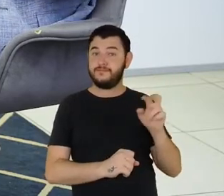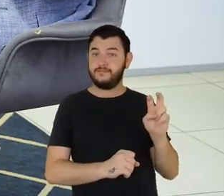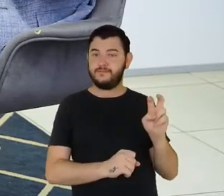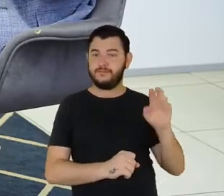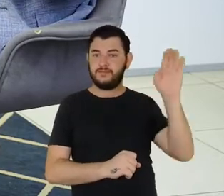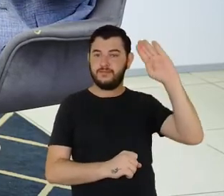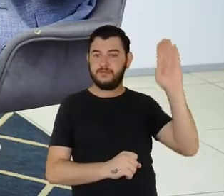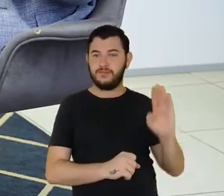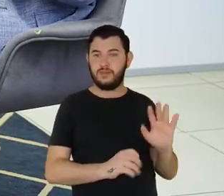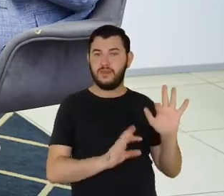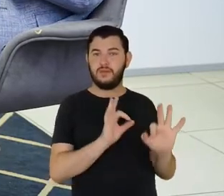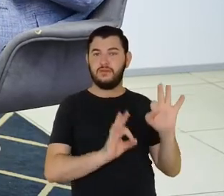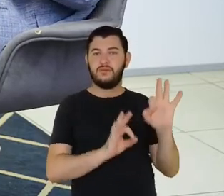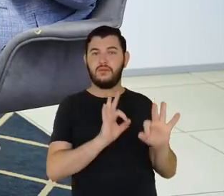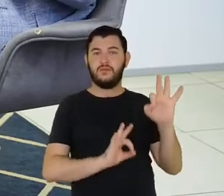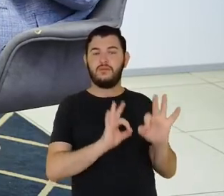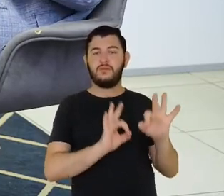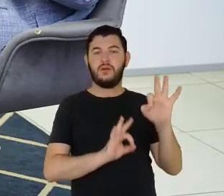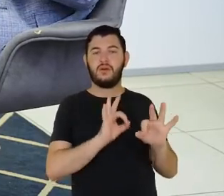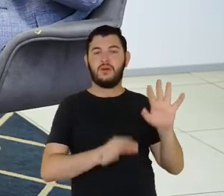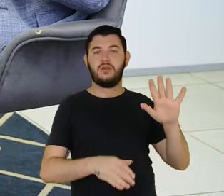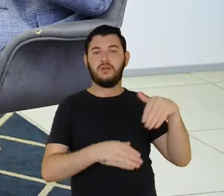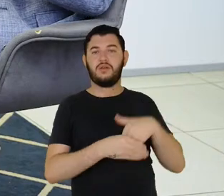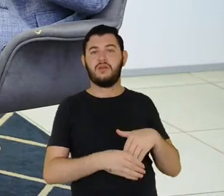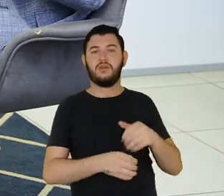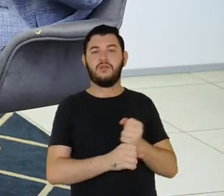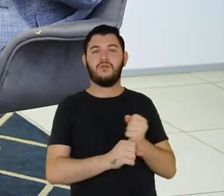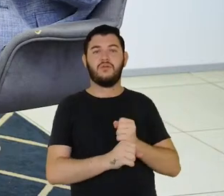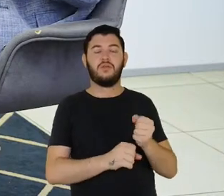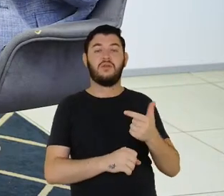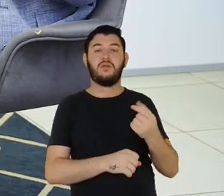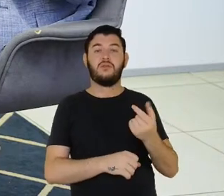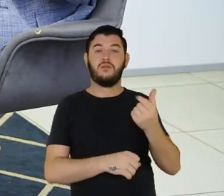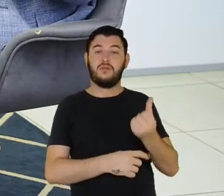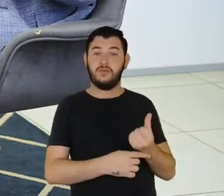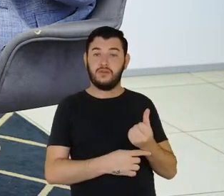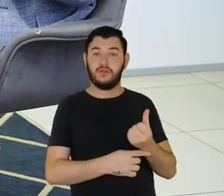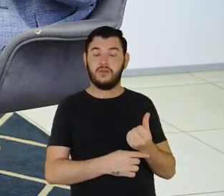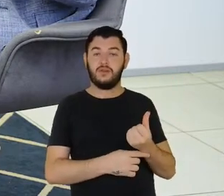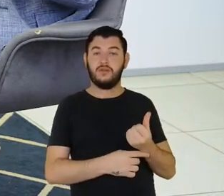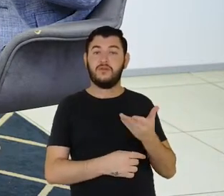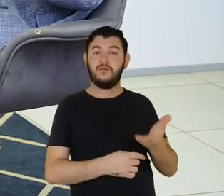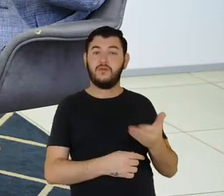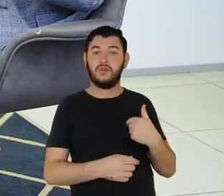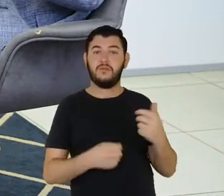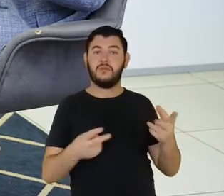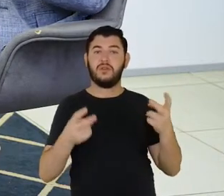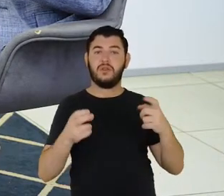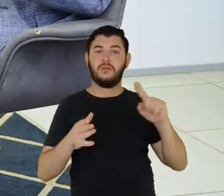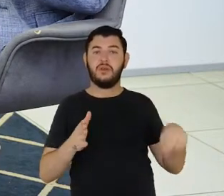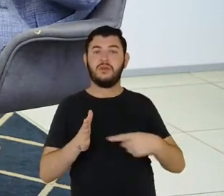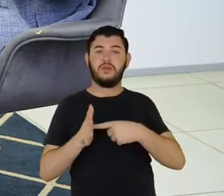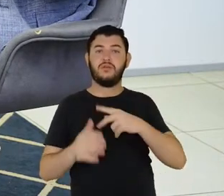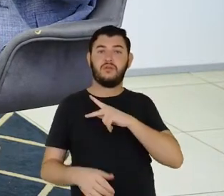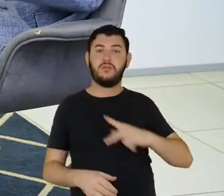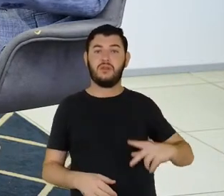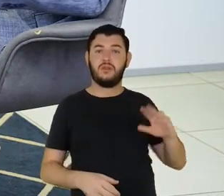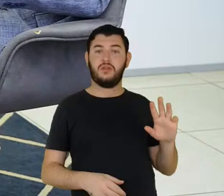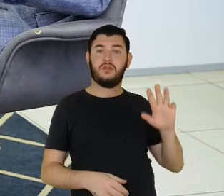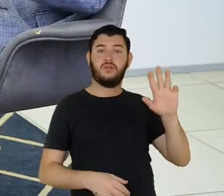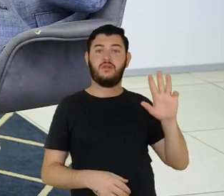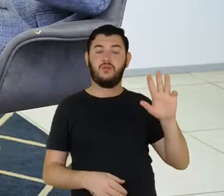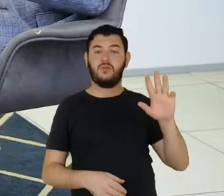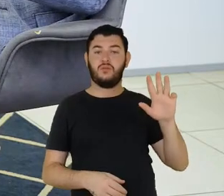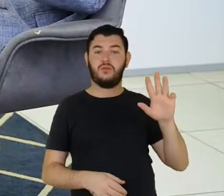de 2026. Né? Como é que você vê a indicação aí do presidente Lula aí para um eventual